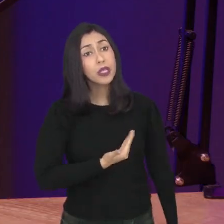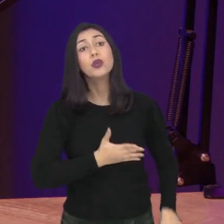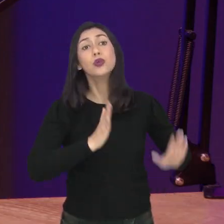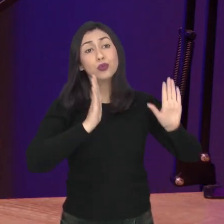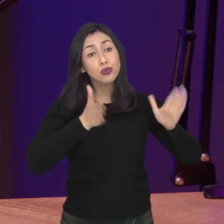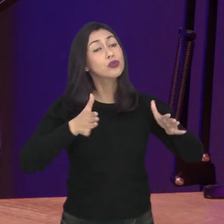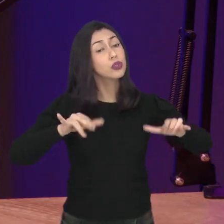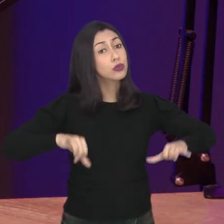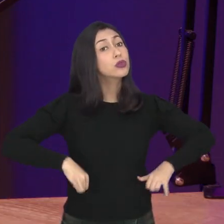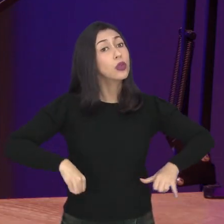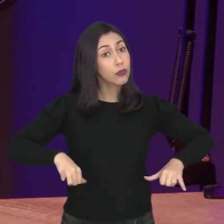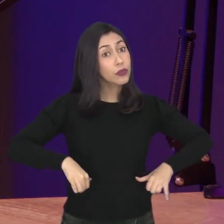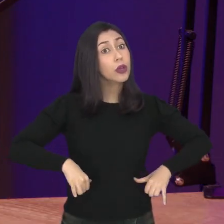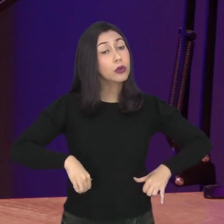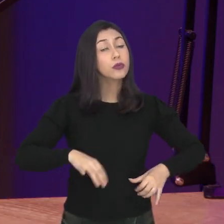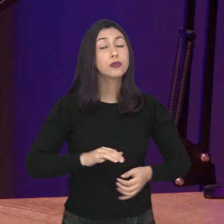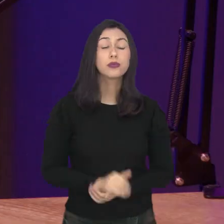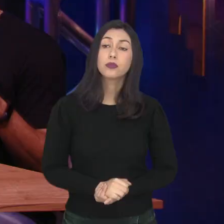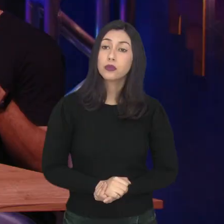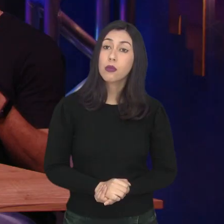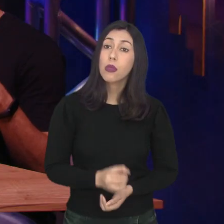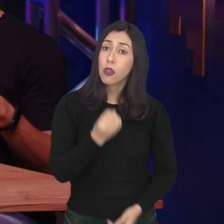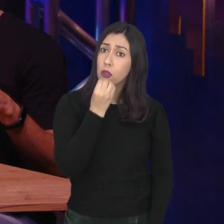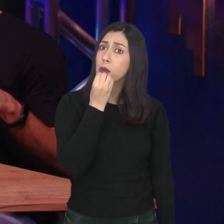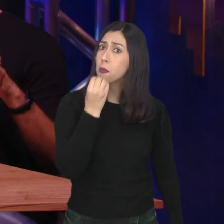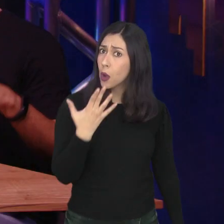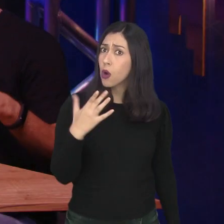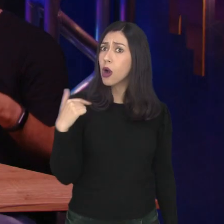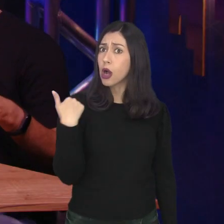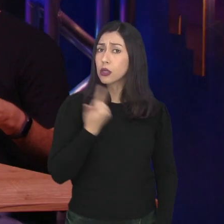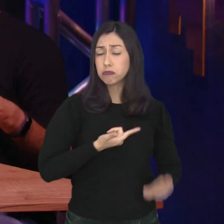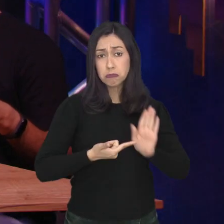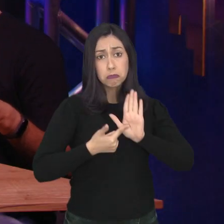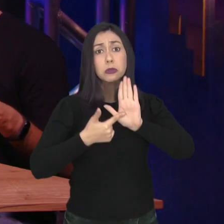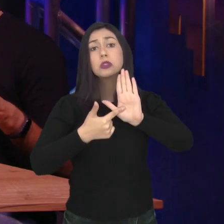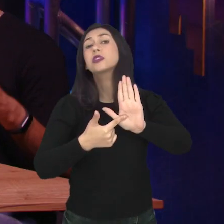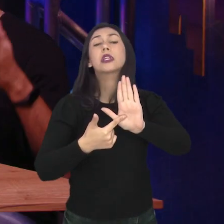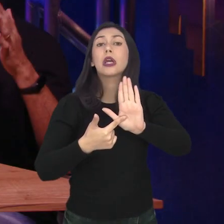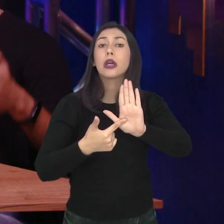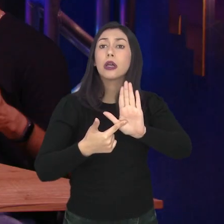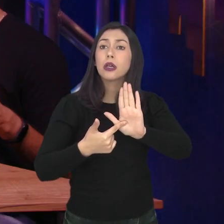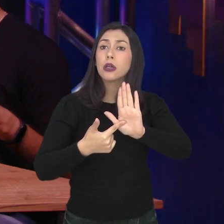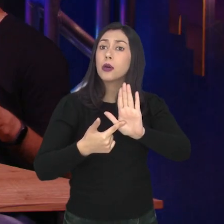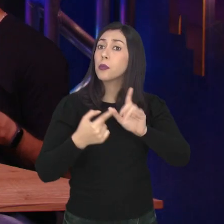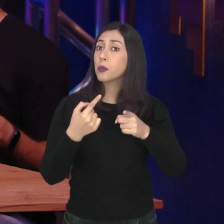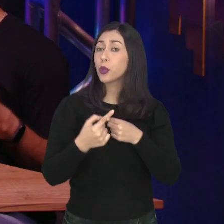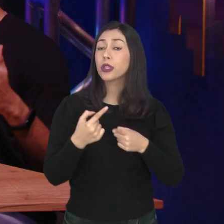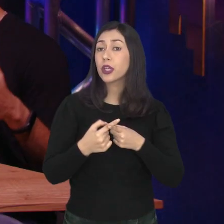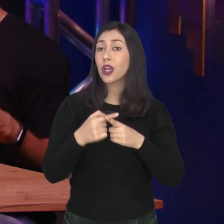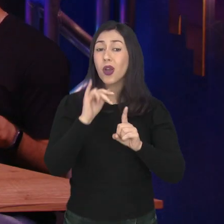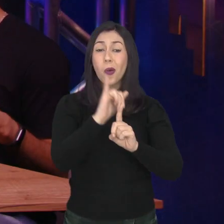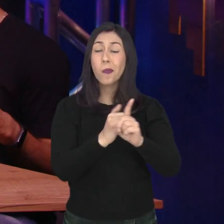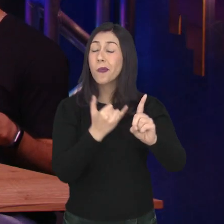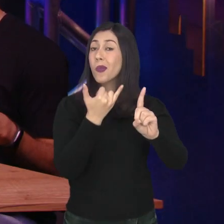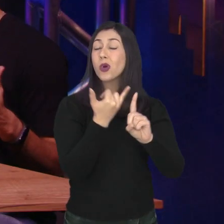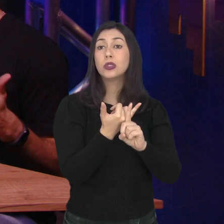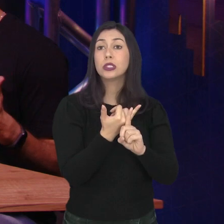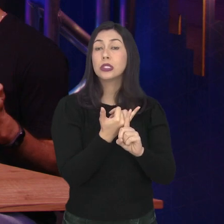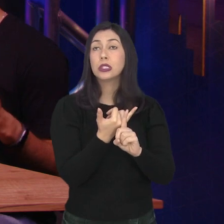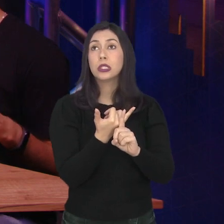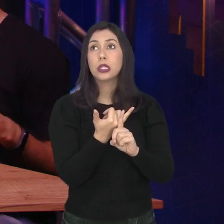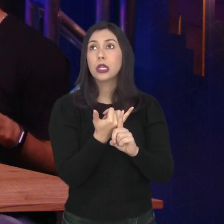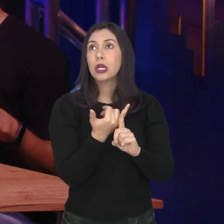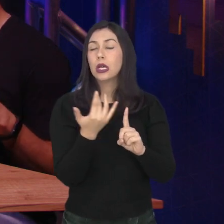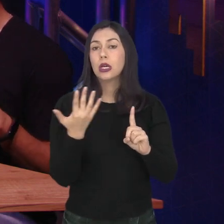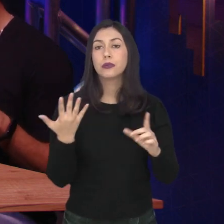então são dados bem e assim, altos. É bom a gente trazer esse dado para mostrar que o bullying, ele não